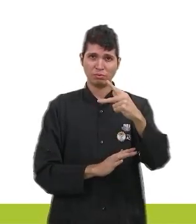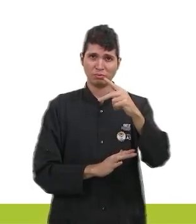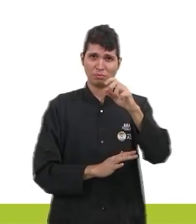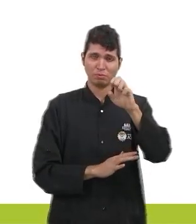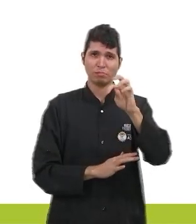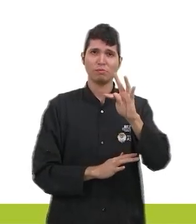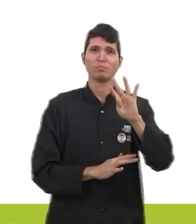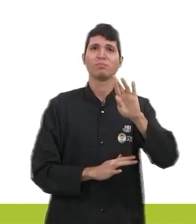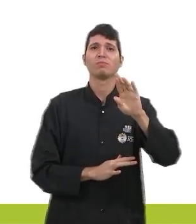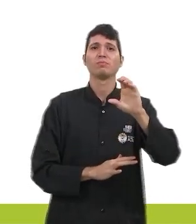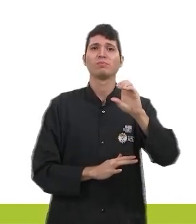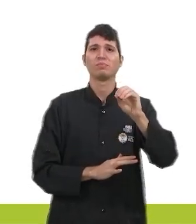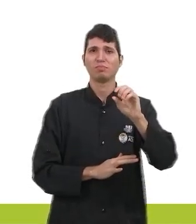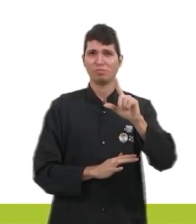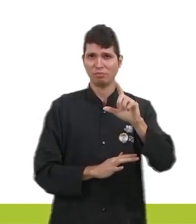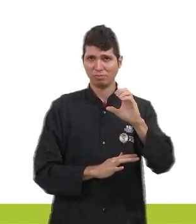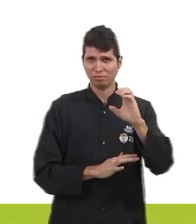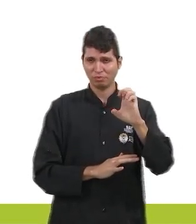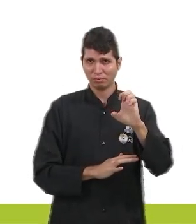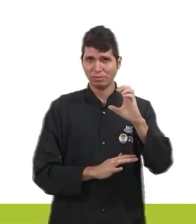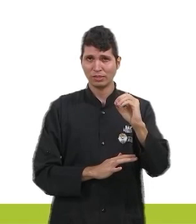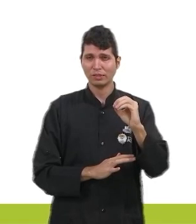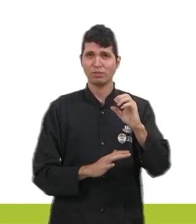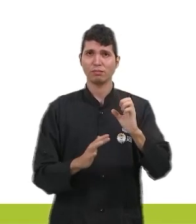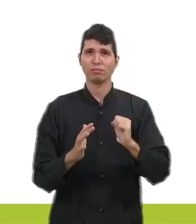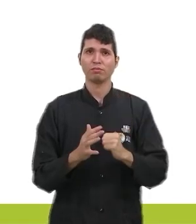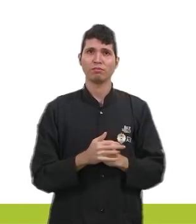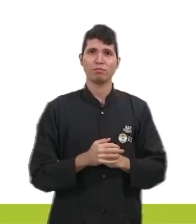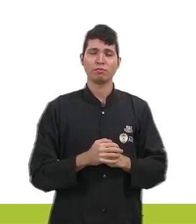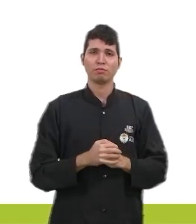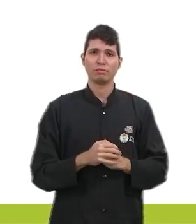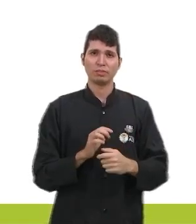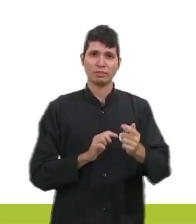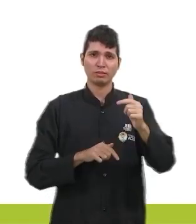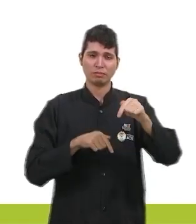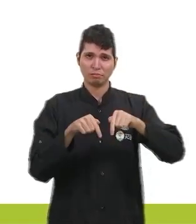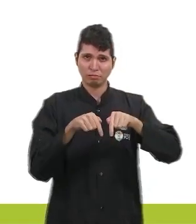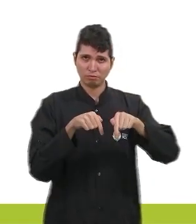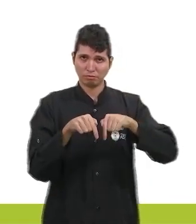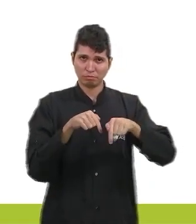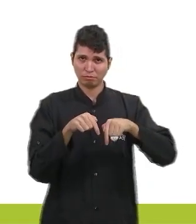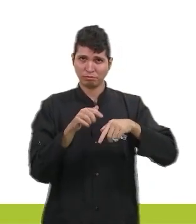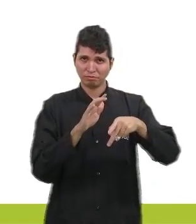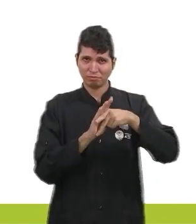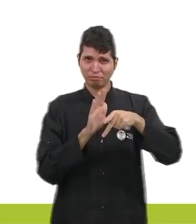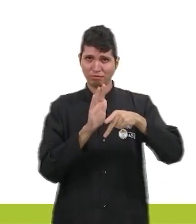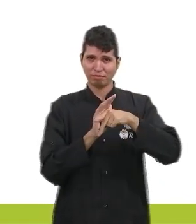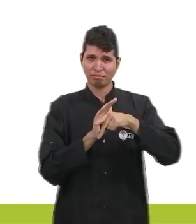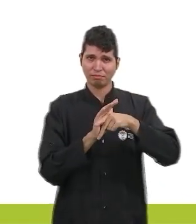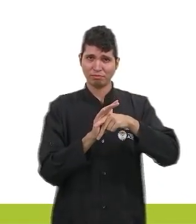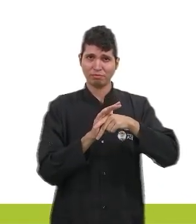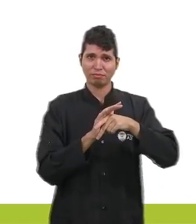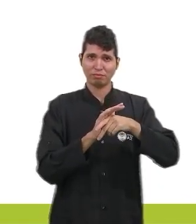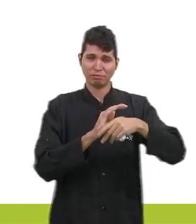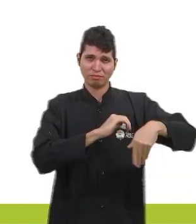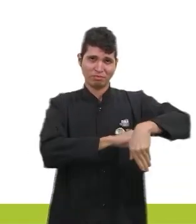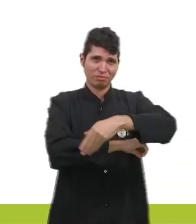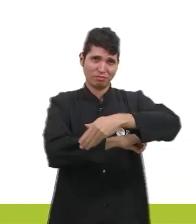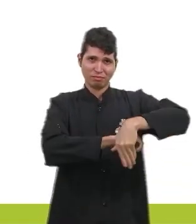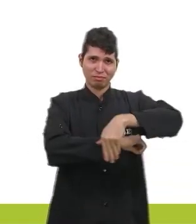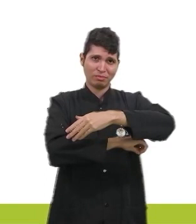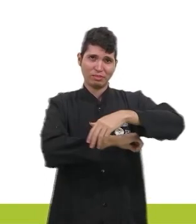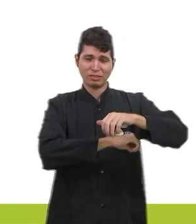de compostos orgânicos. Os agentes químicos que mais se destacam nas emissões do asfalto em obras